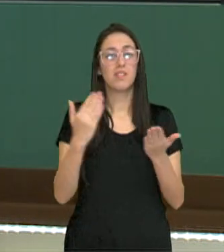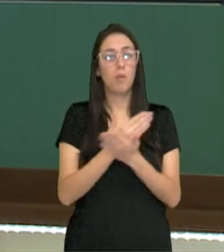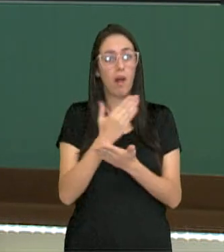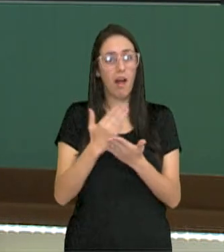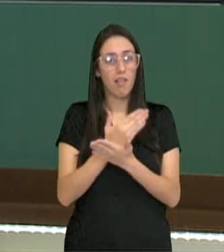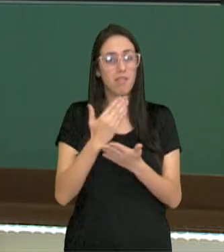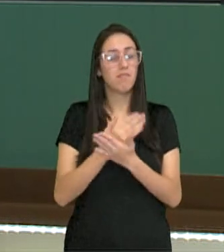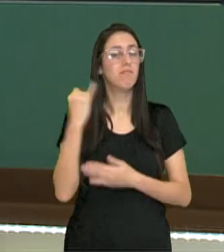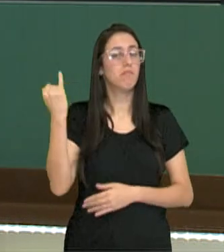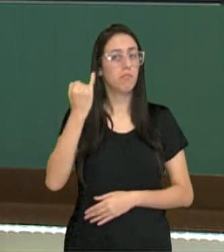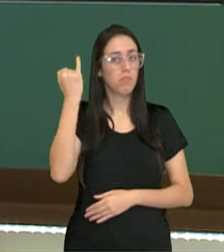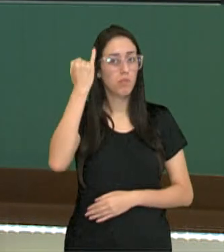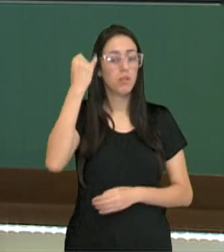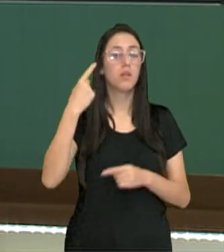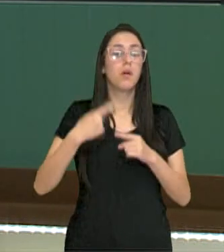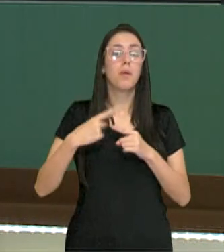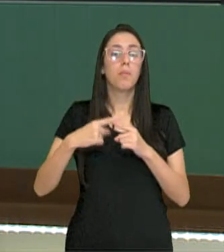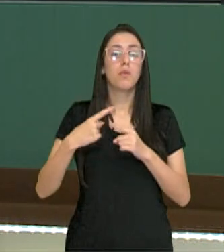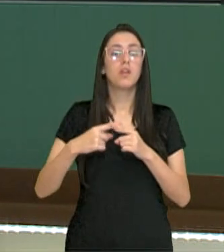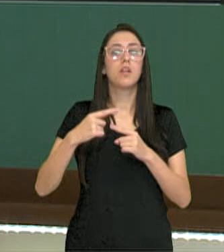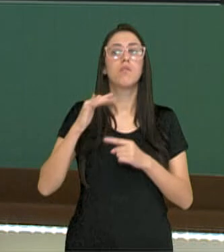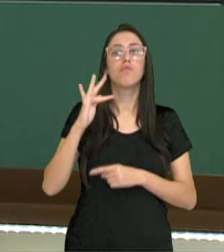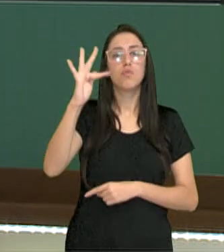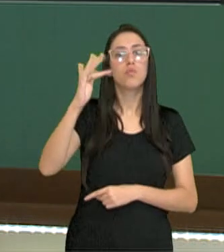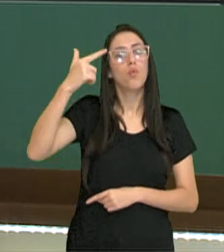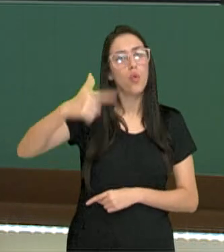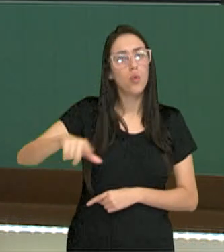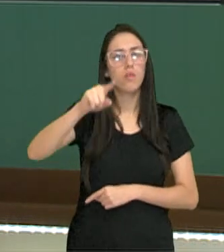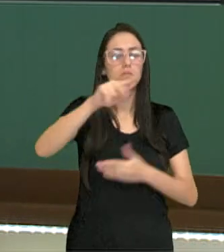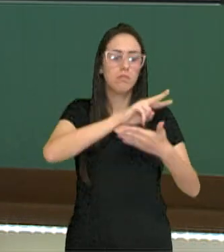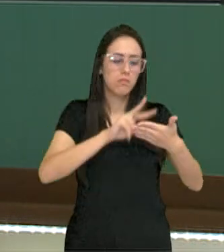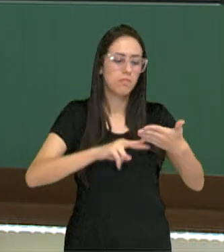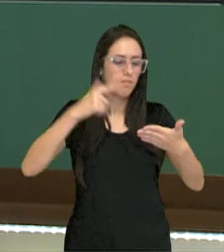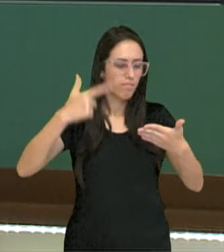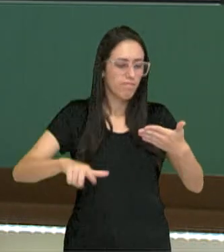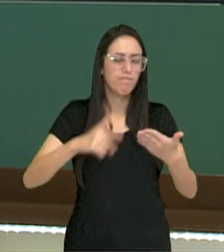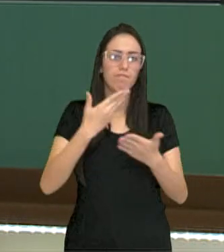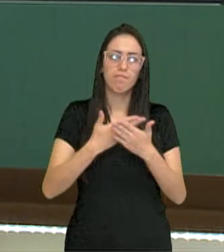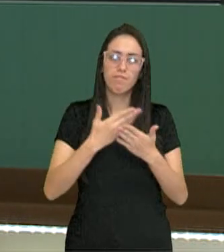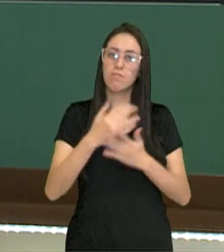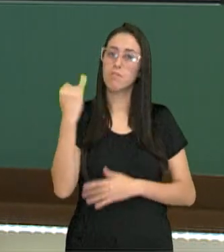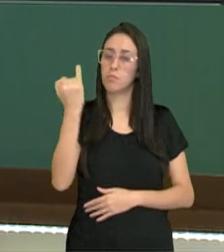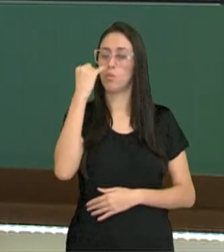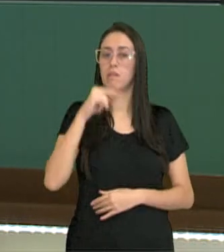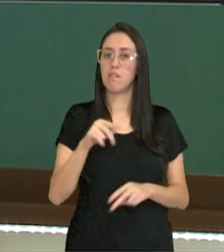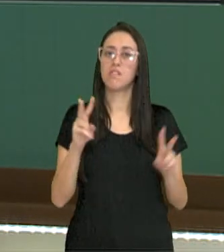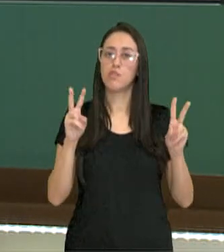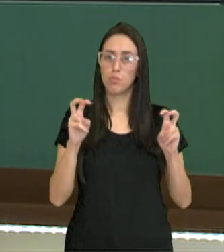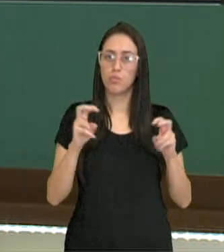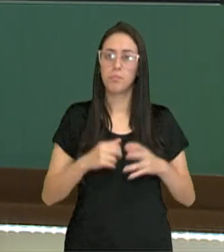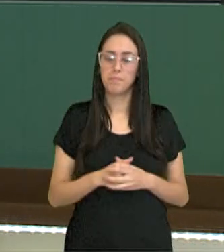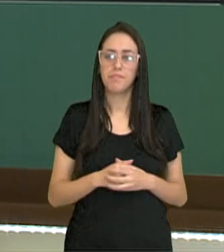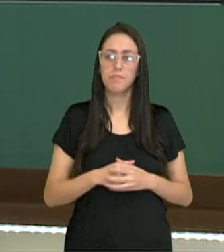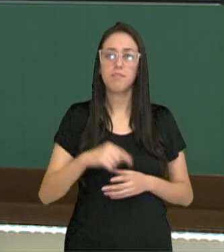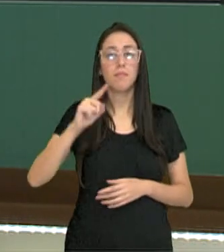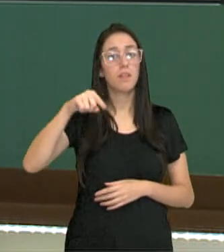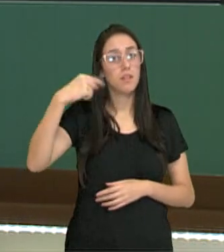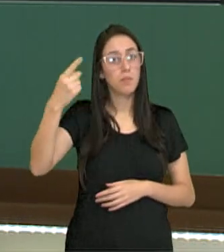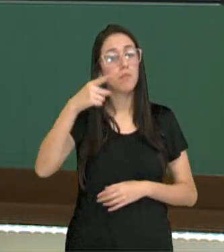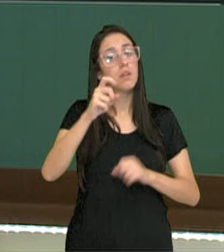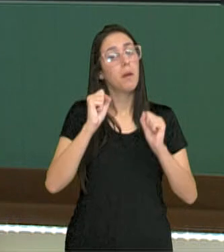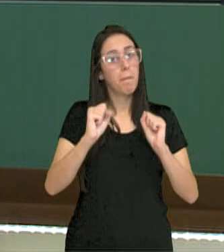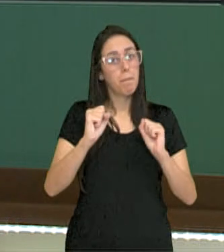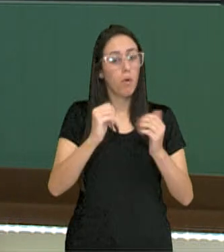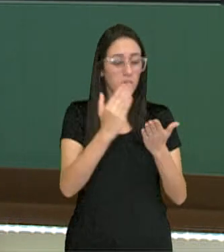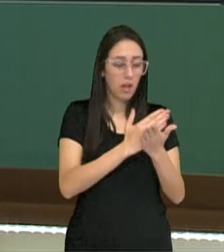você posteriormente faça a leitura, estude bastante sobre esse assunto. E depois você pode mostrar o seu